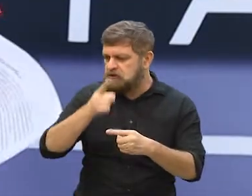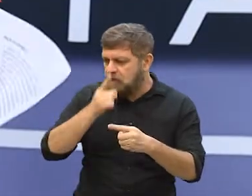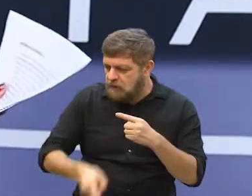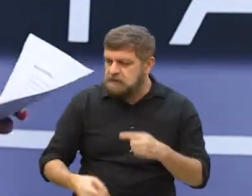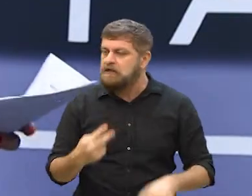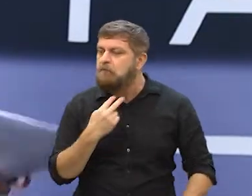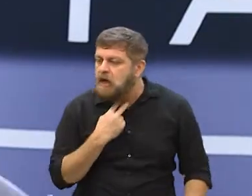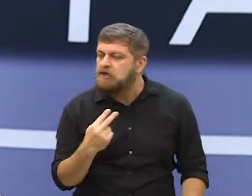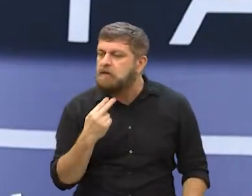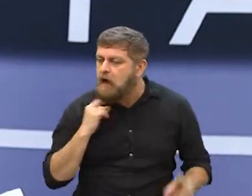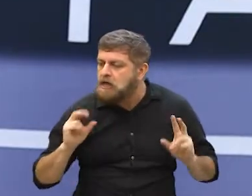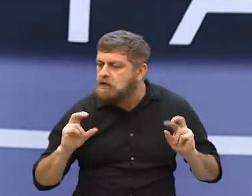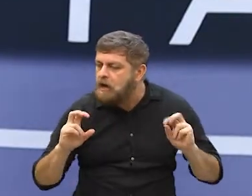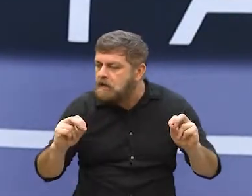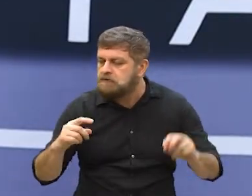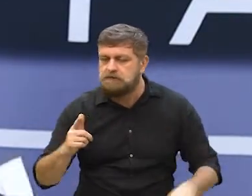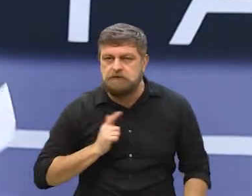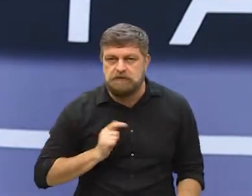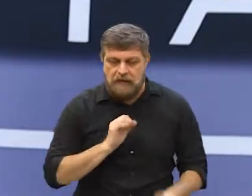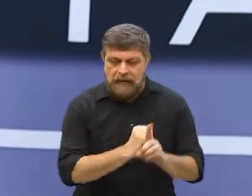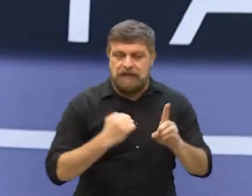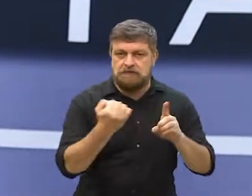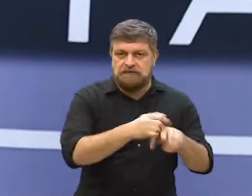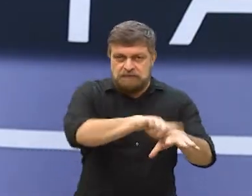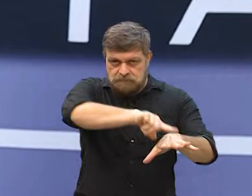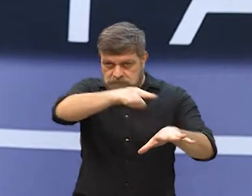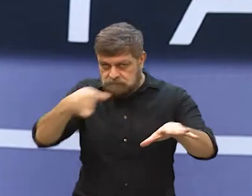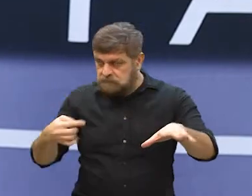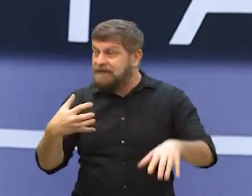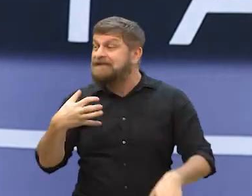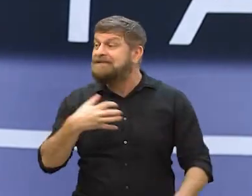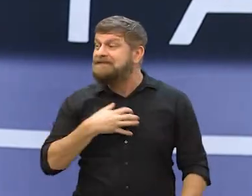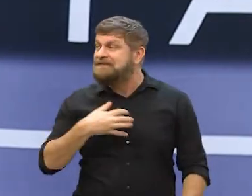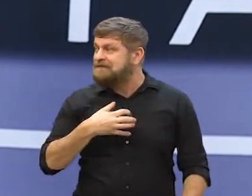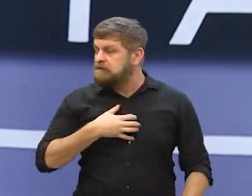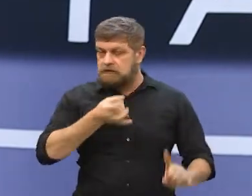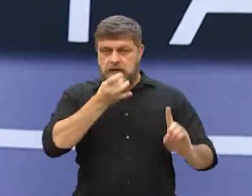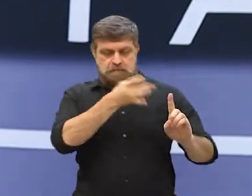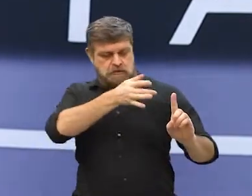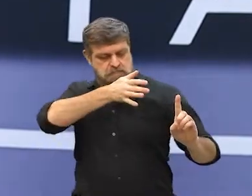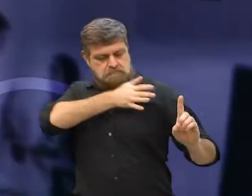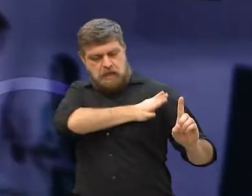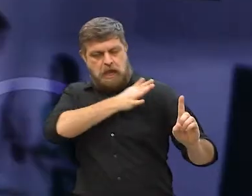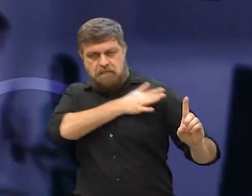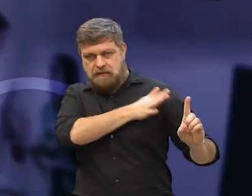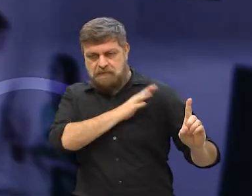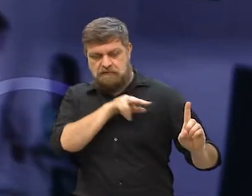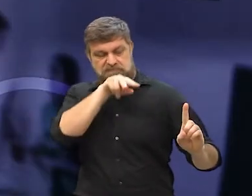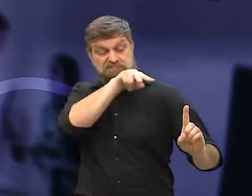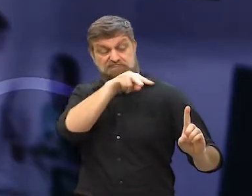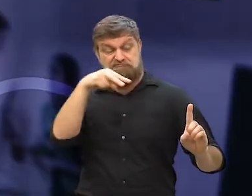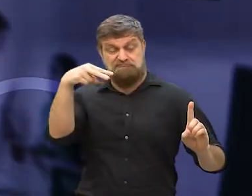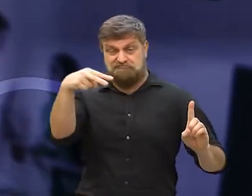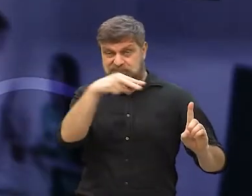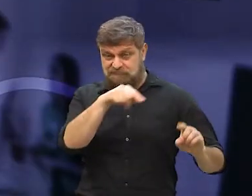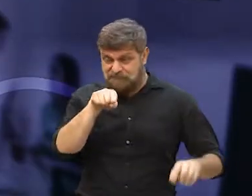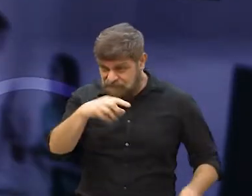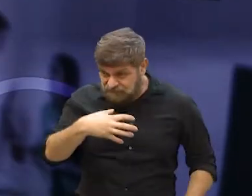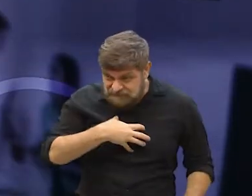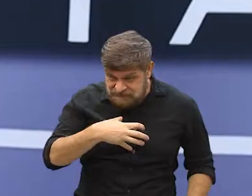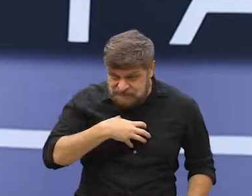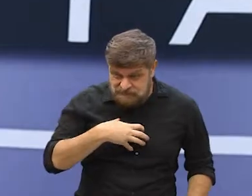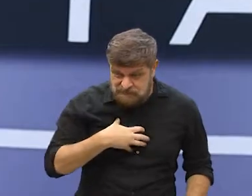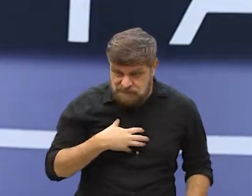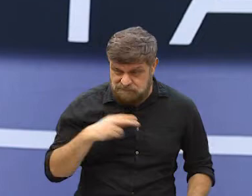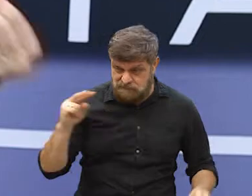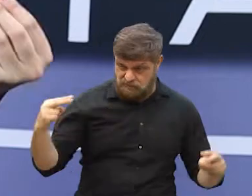não pode participar da sociedade. Você já sentiu alguma vez algum olhar, alguma coisa que